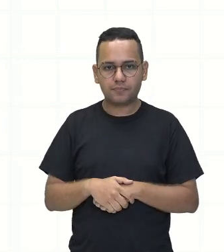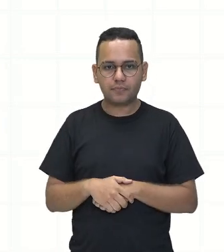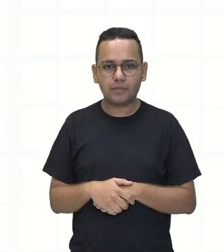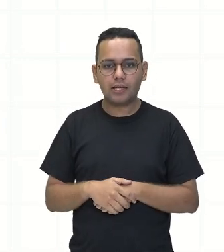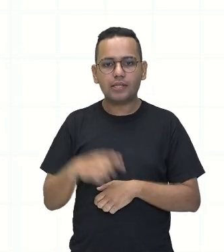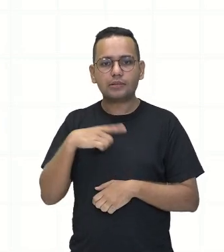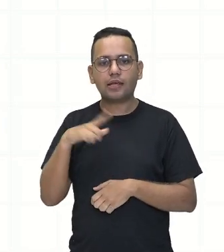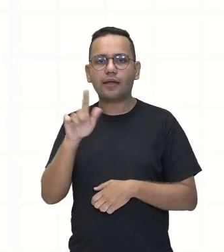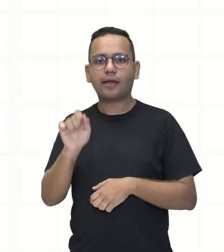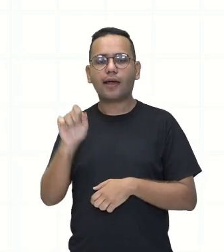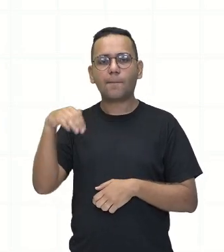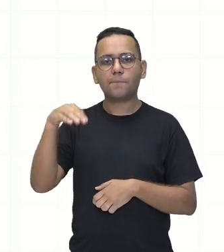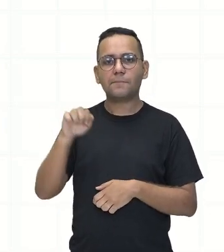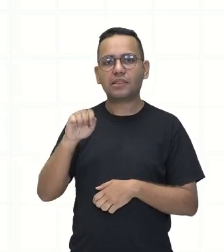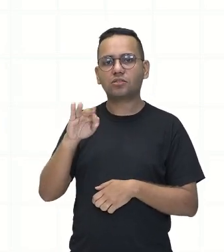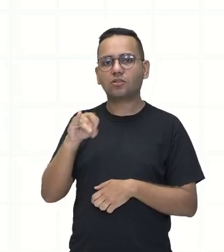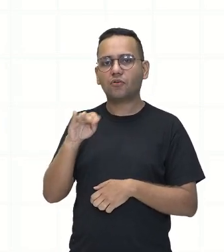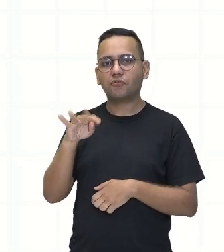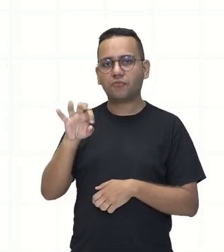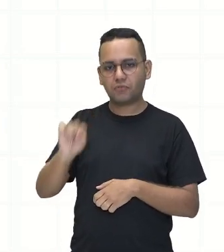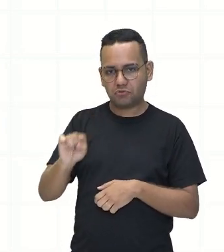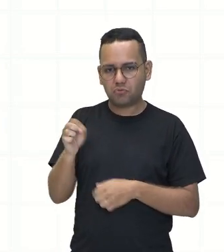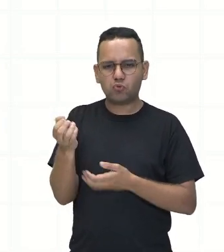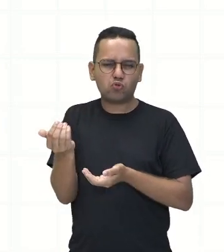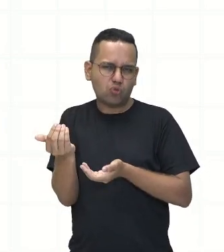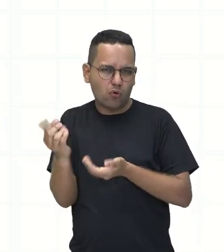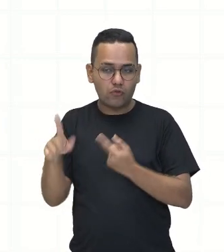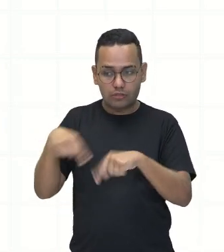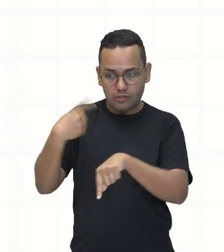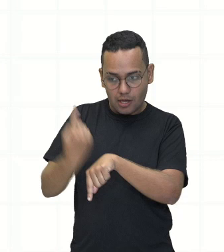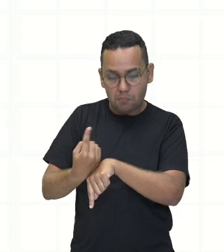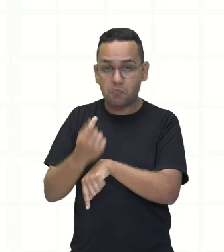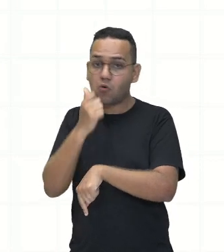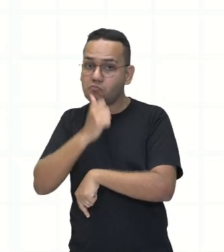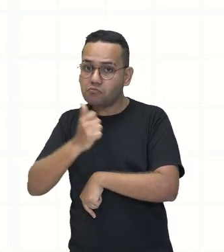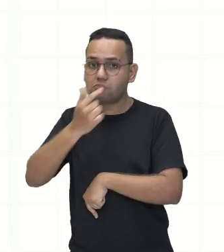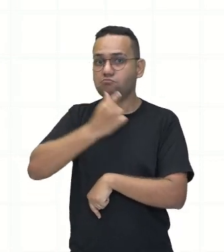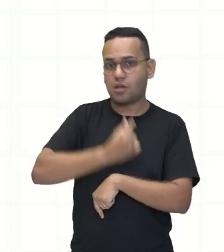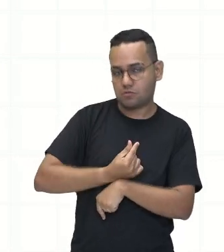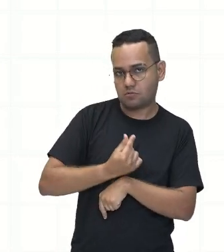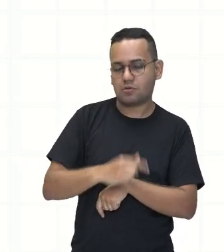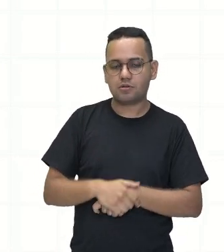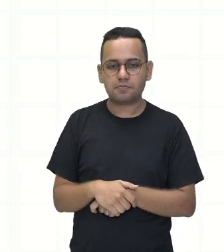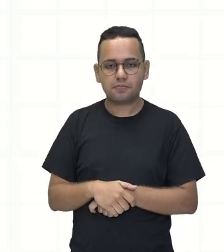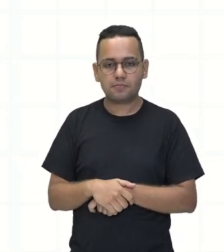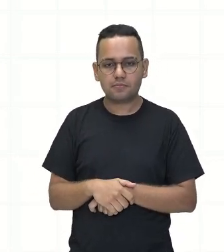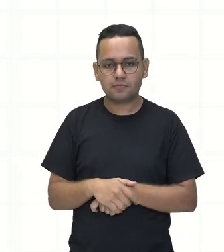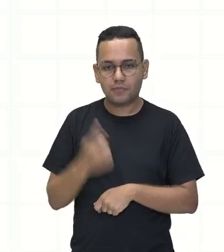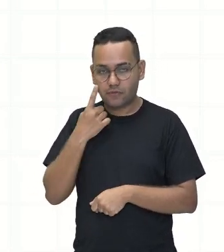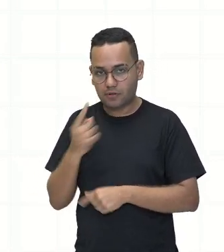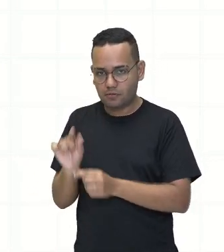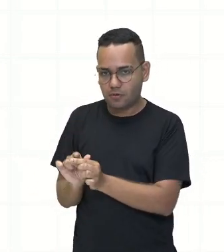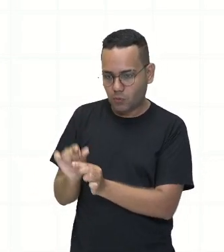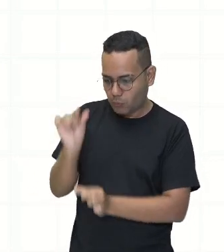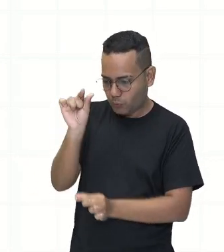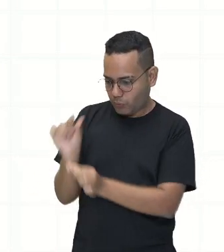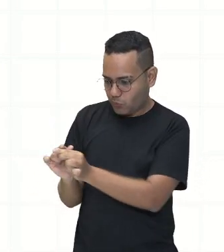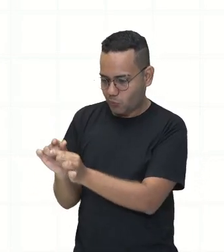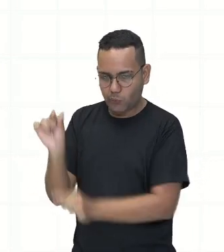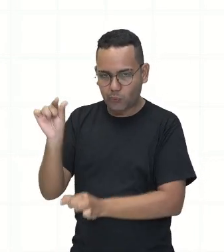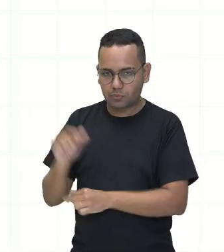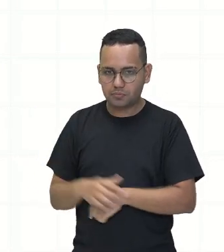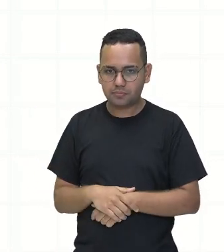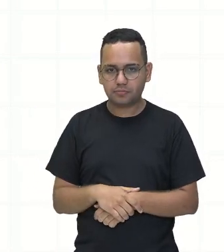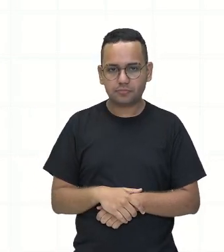gametófitos jovens, né, que vão se desenvolver em gametófitos femininos e masculinos. Nós temos a formação do gameta